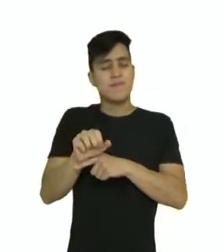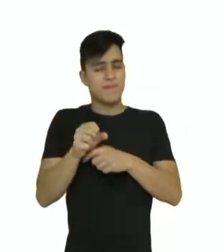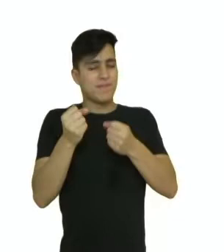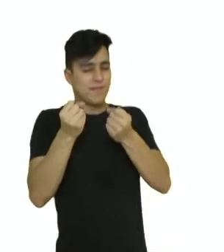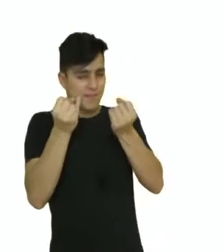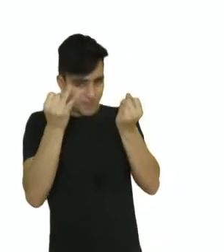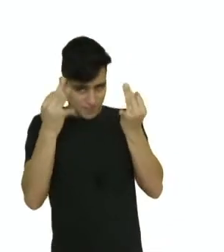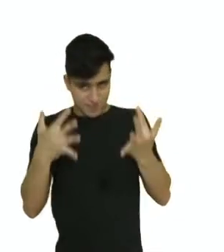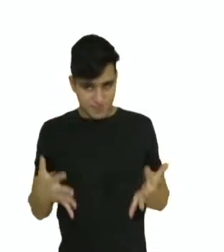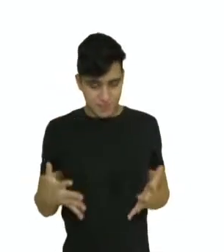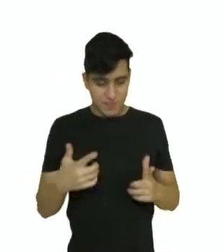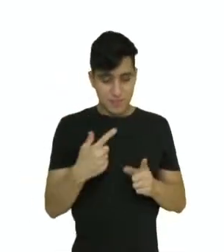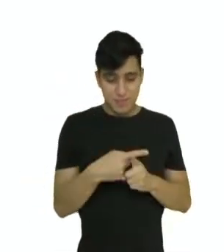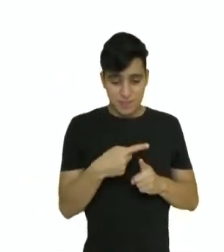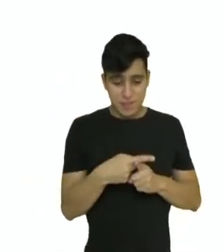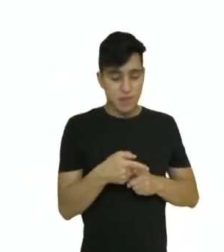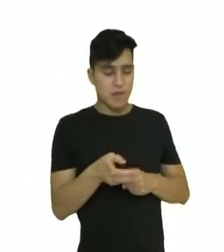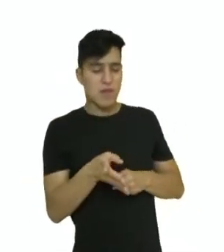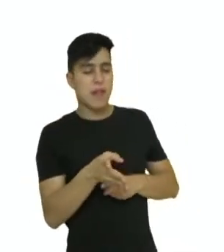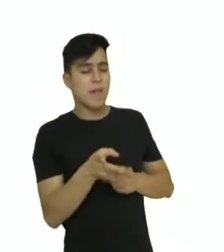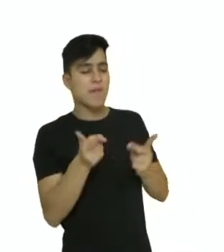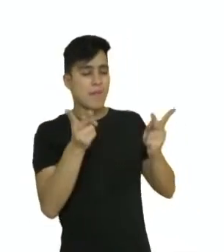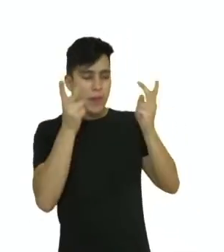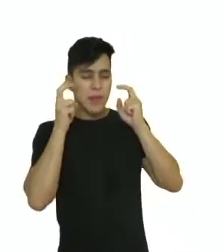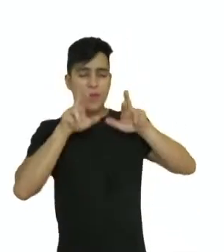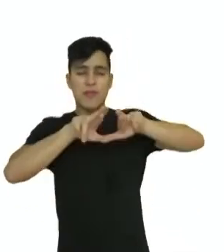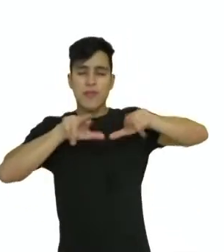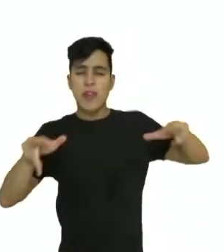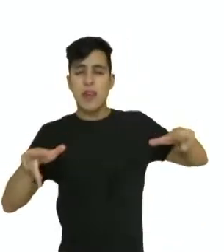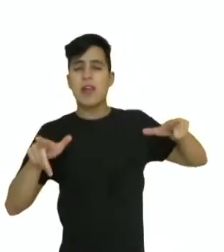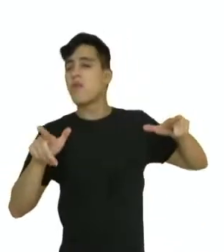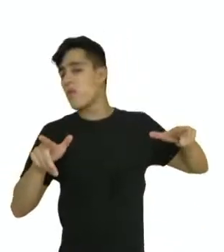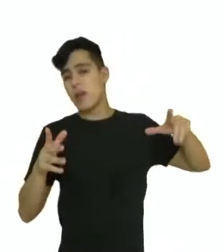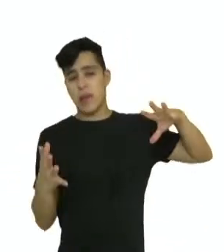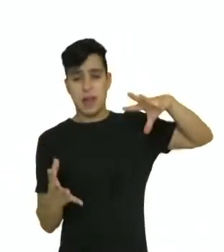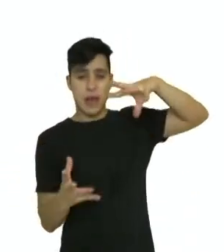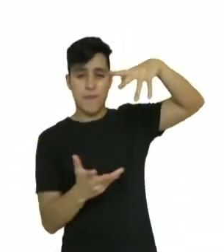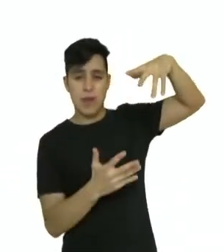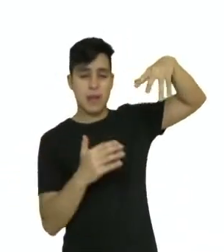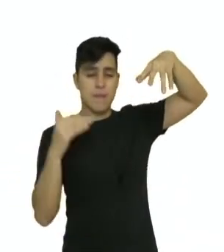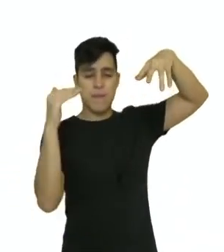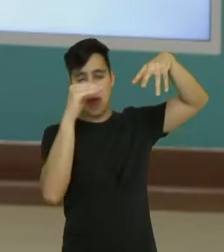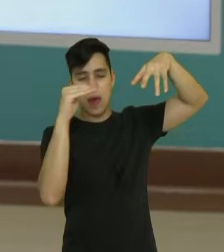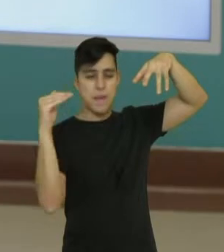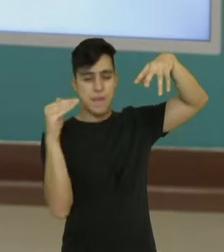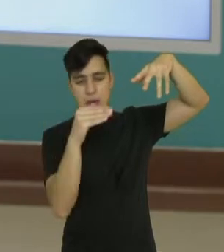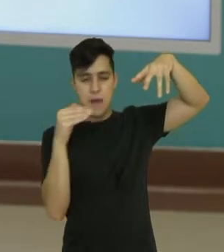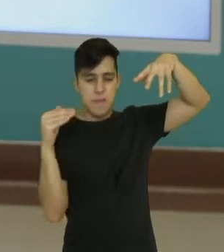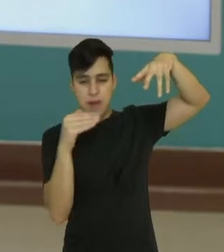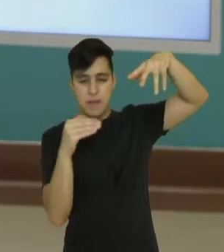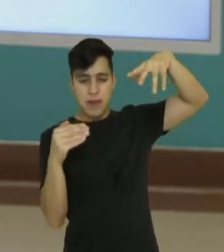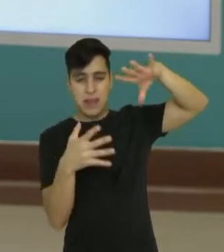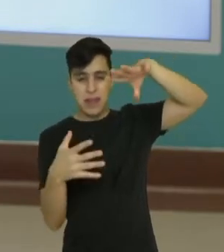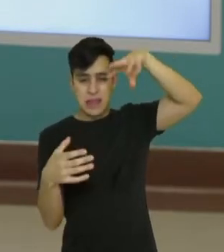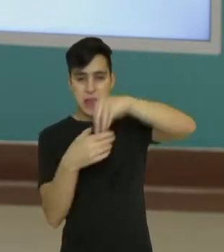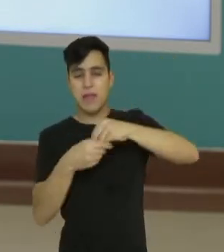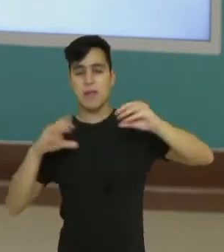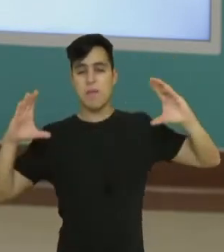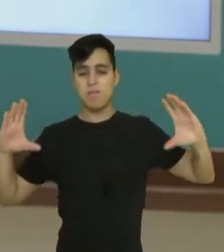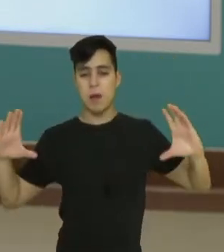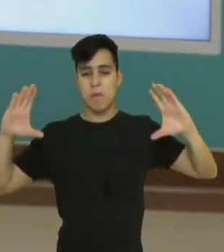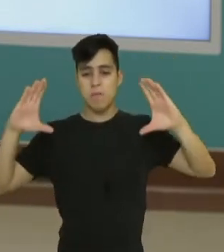É importante reconhecer as diferentes camadas que estruturam o planeta Terra